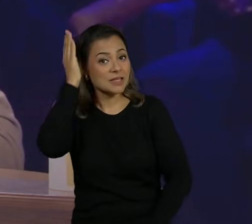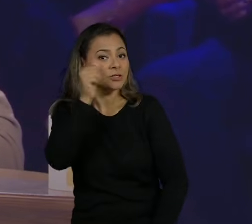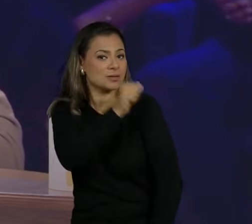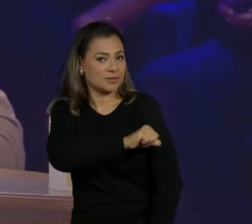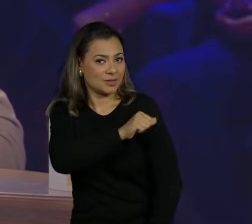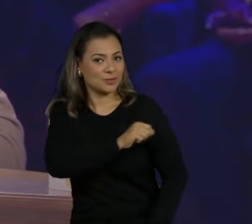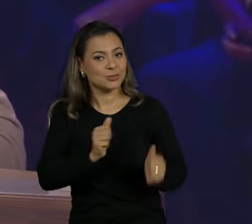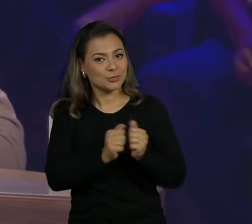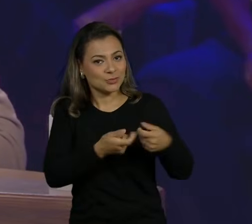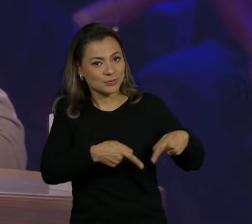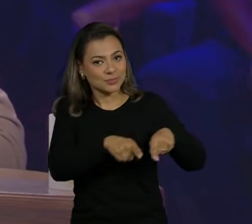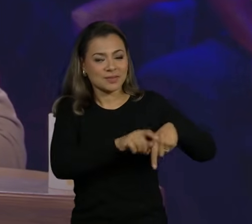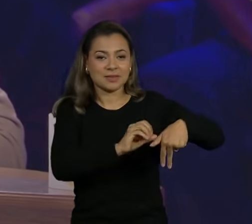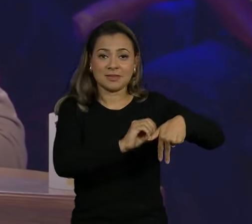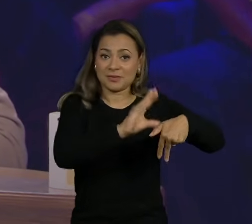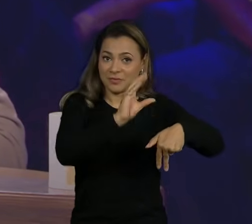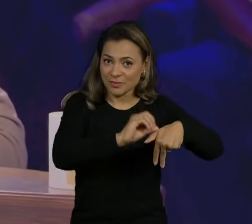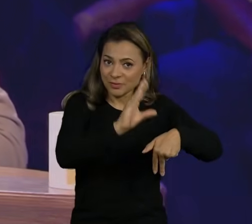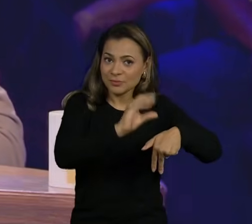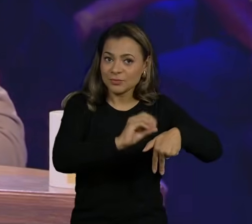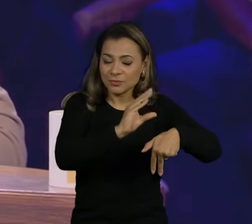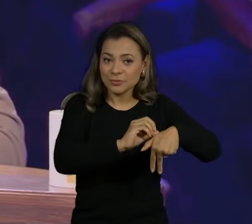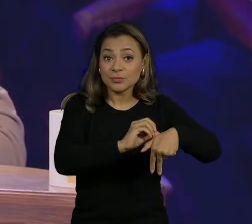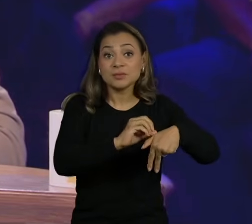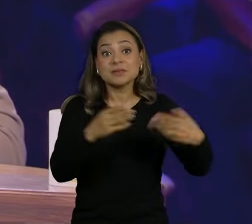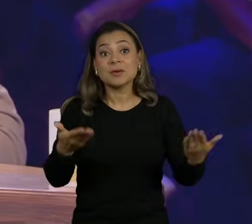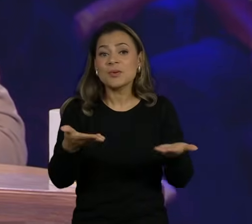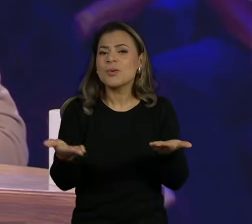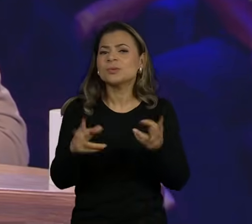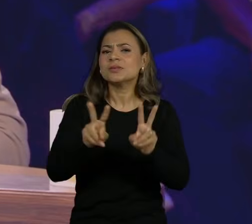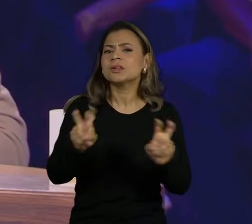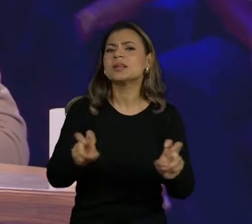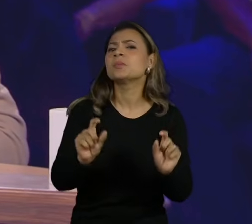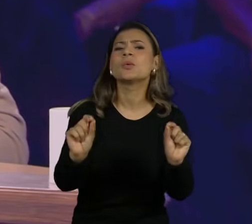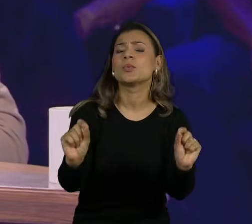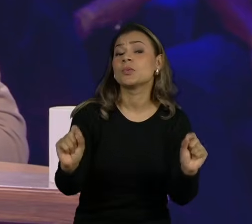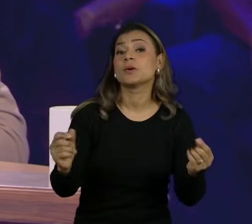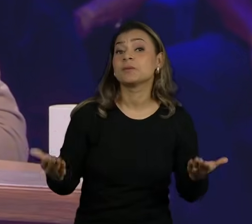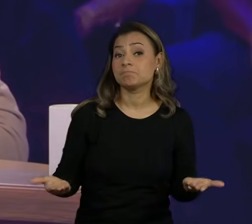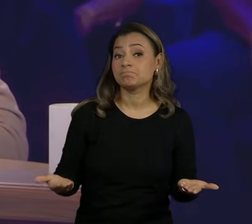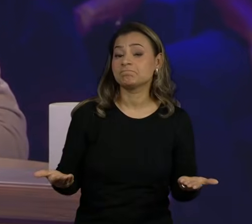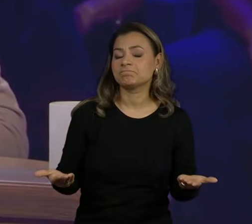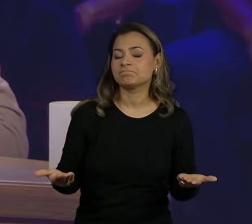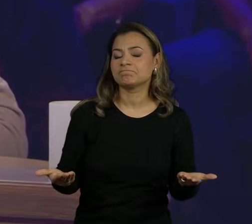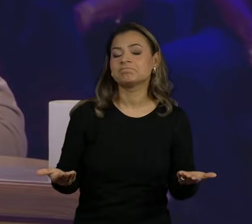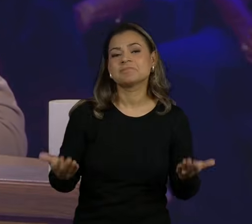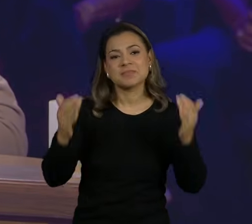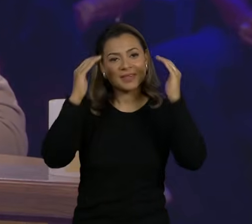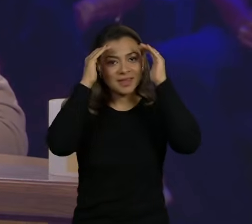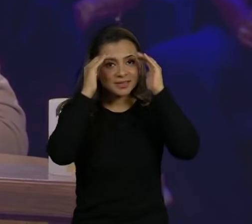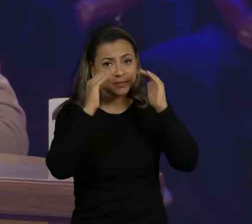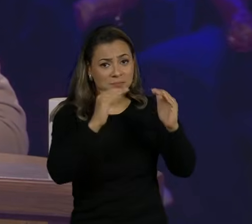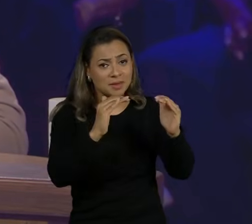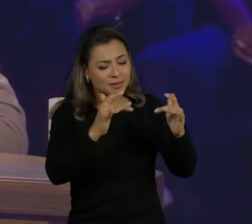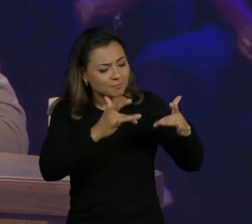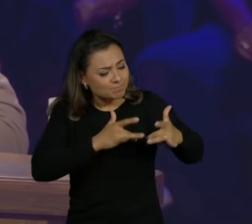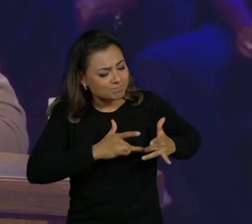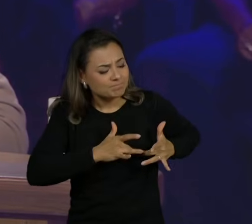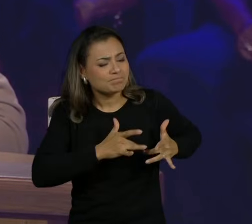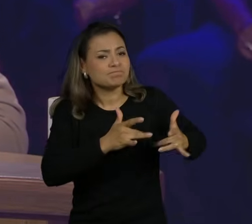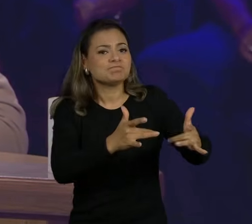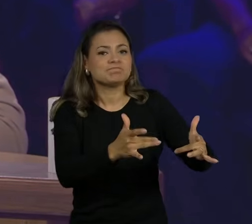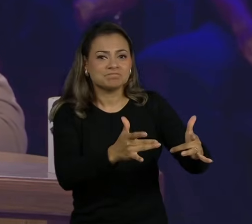TV Cultura. E o programa de hoje a gente vai falar um pouquinho sobre respeito,